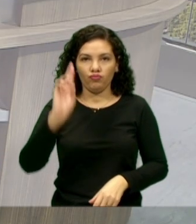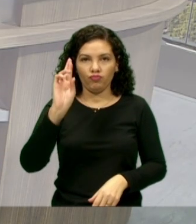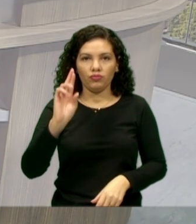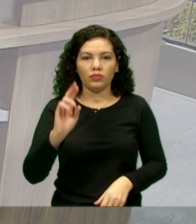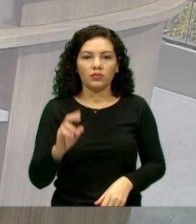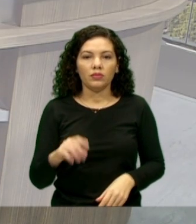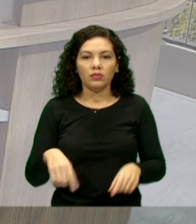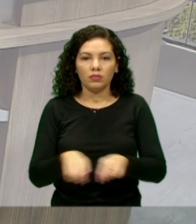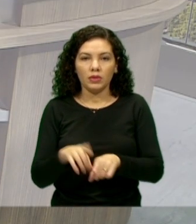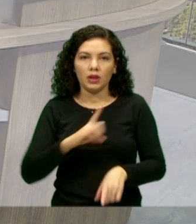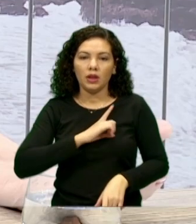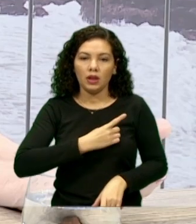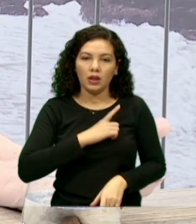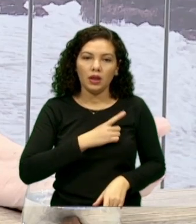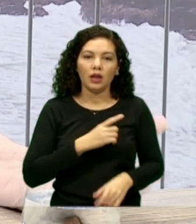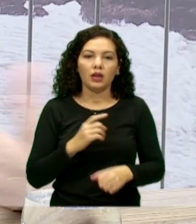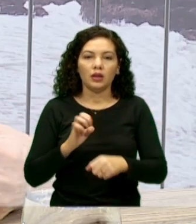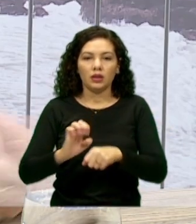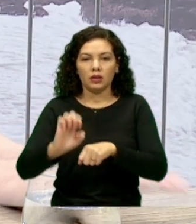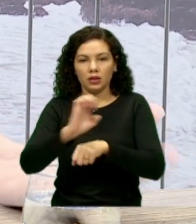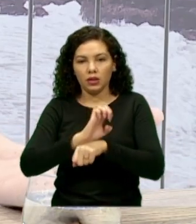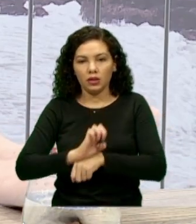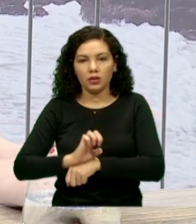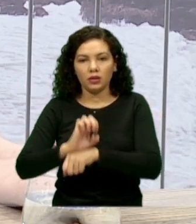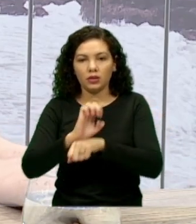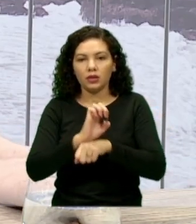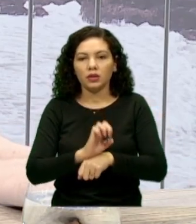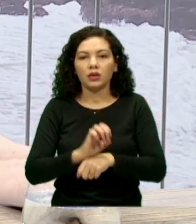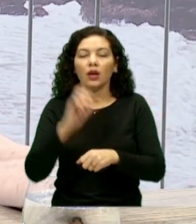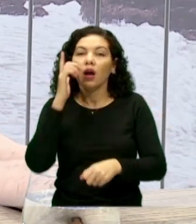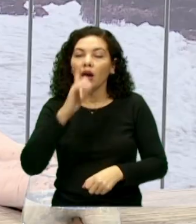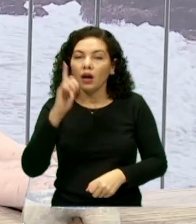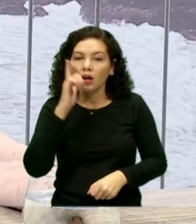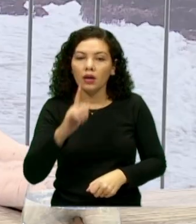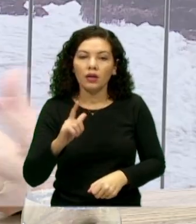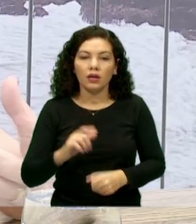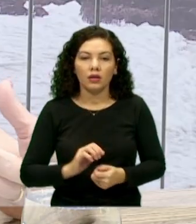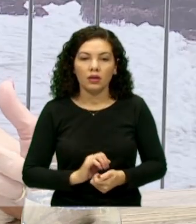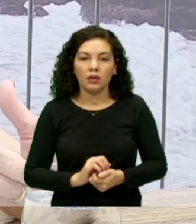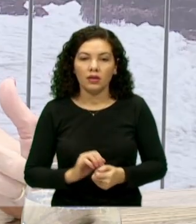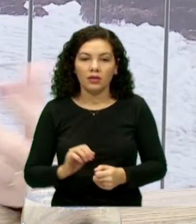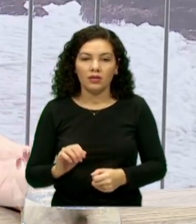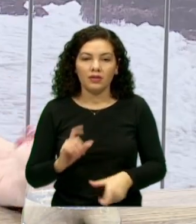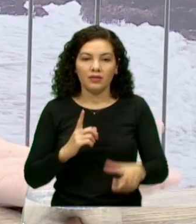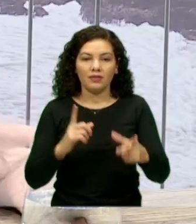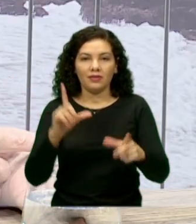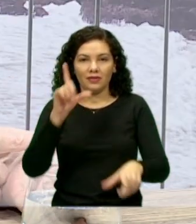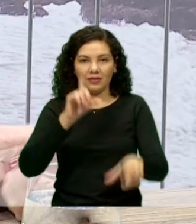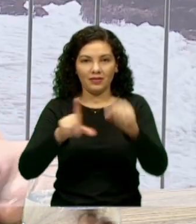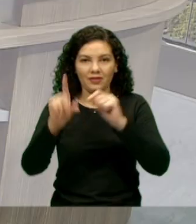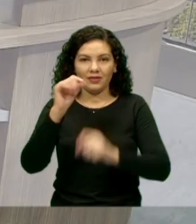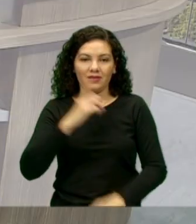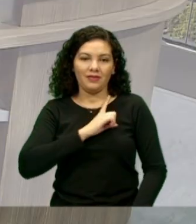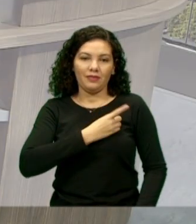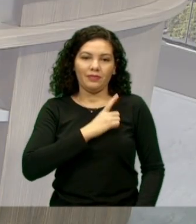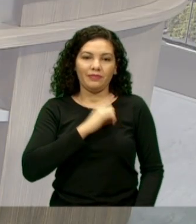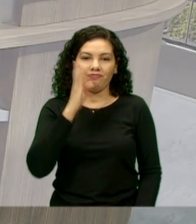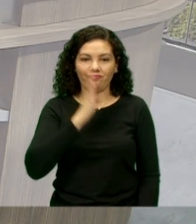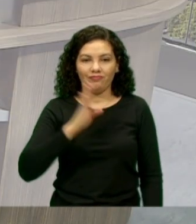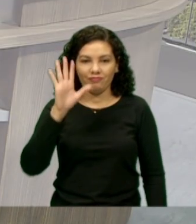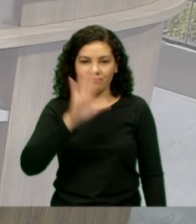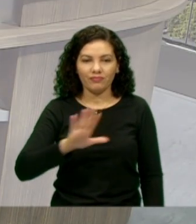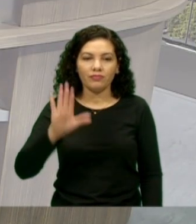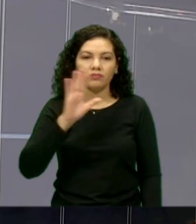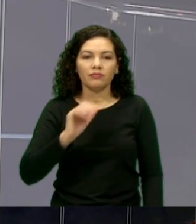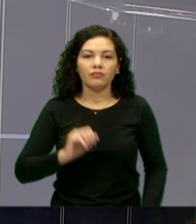Fui delegada para a estadual e na estadual consegui me eleger delegada para a nacional. E o que